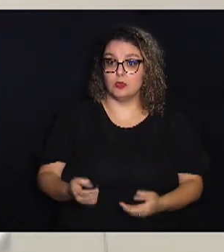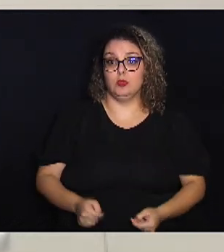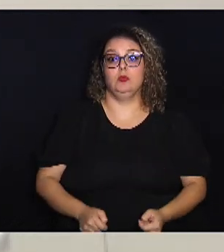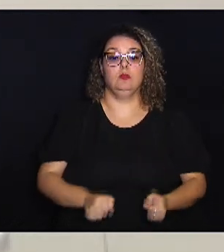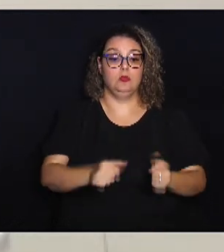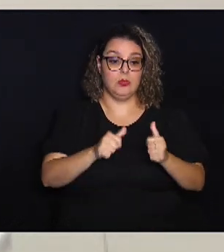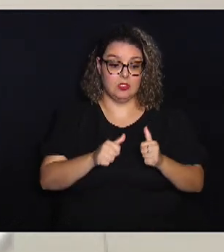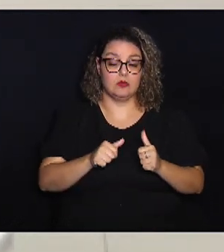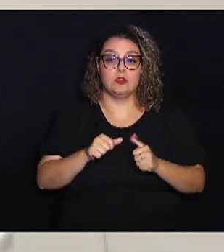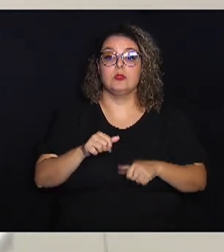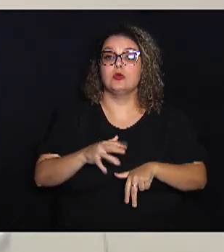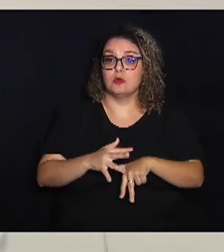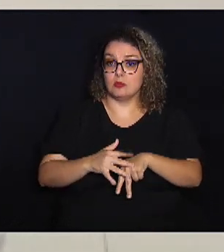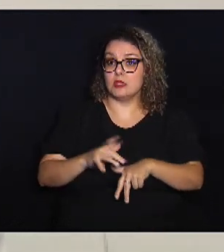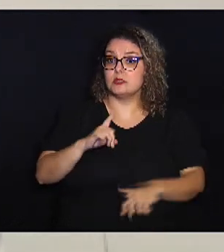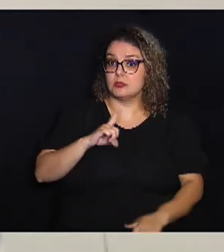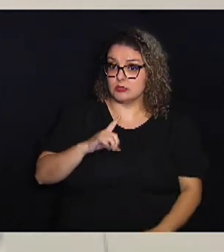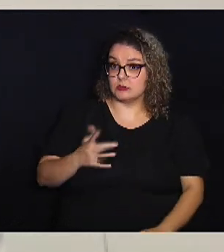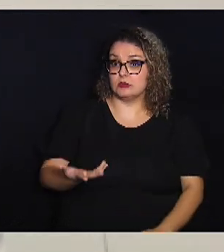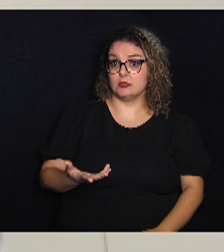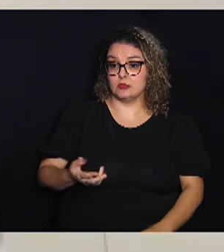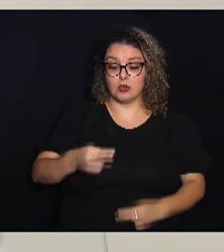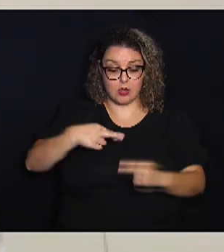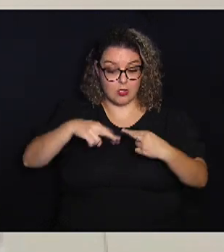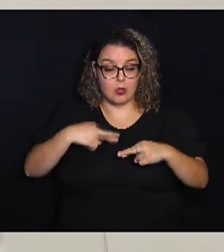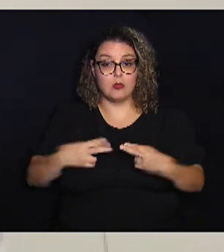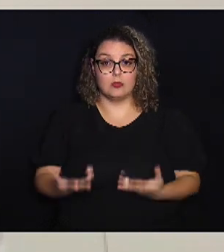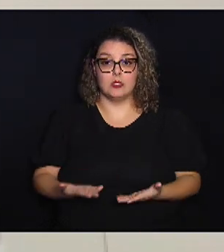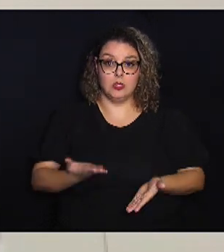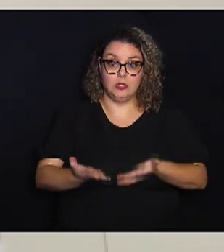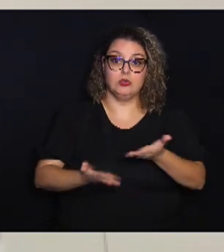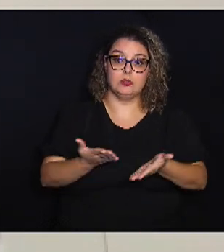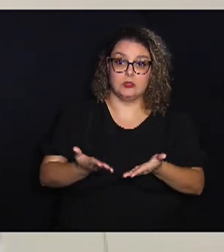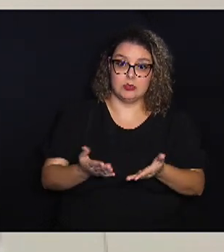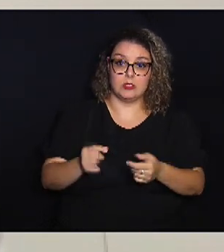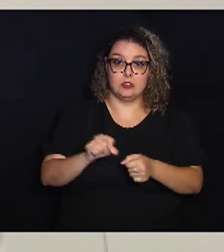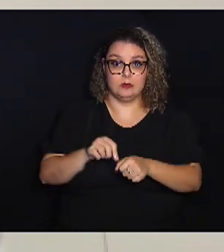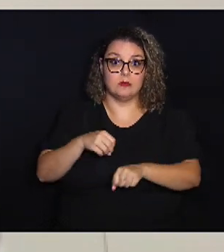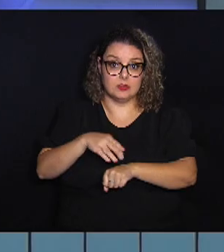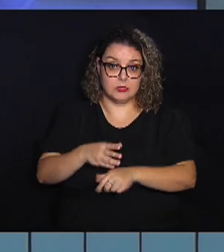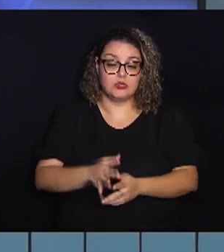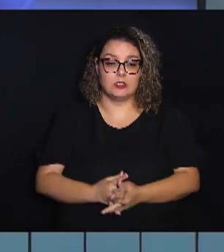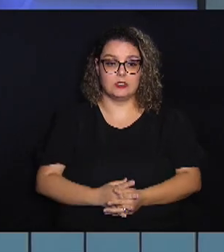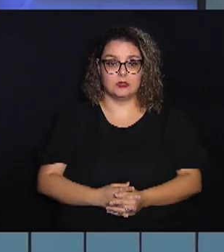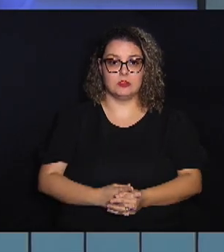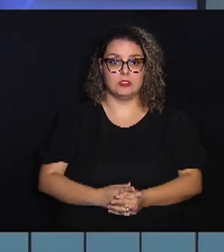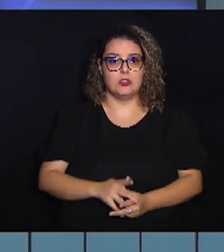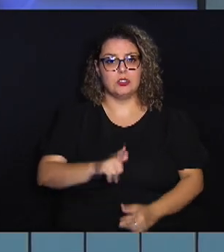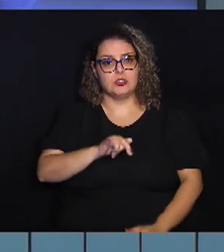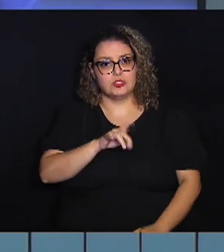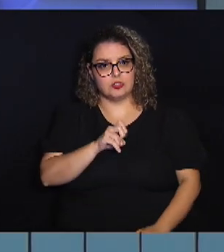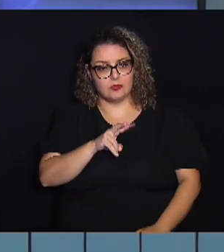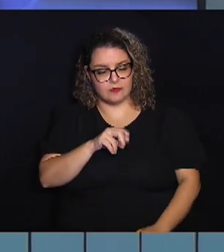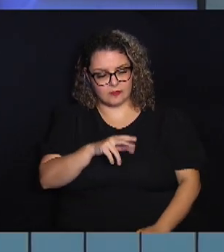o paciente pode ter em relação ao tratamento que for indicado. Giovana, queria que você falasse um pouquinho quais